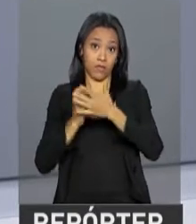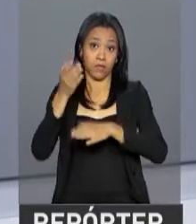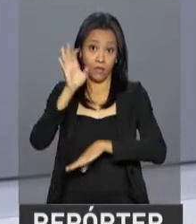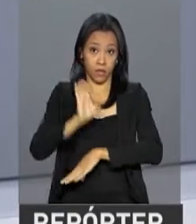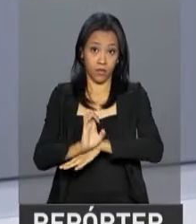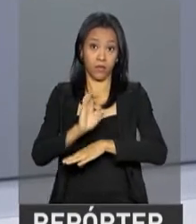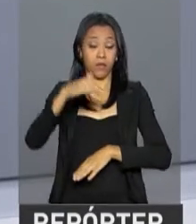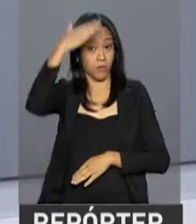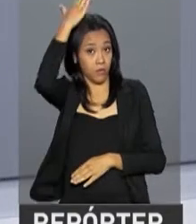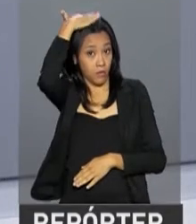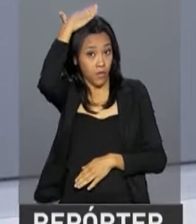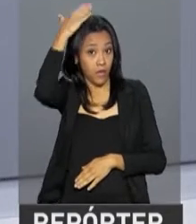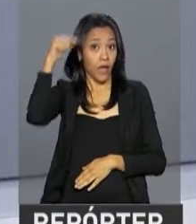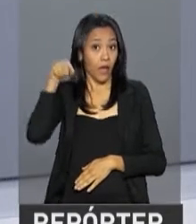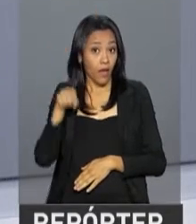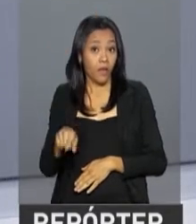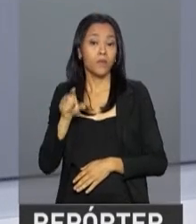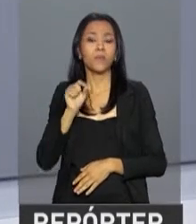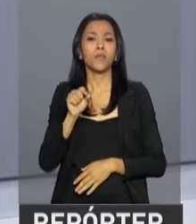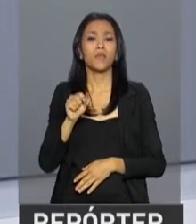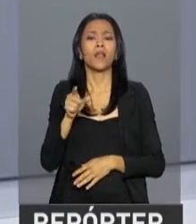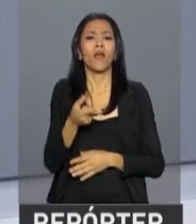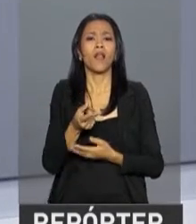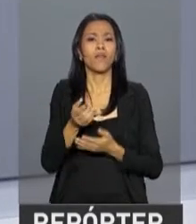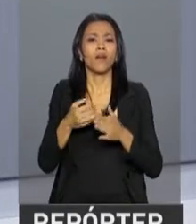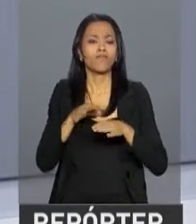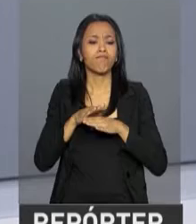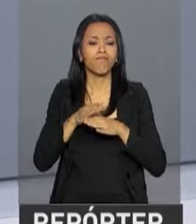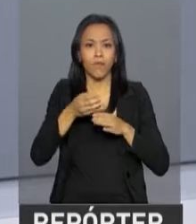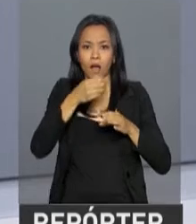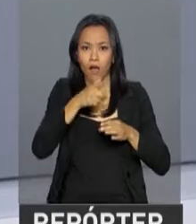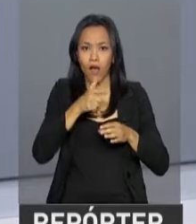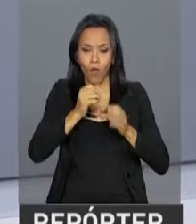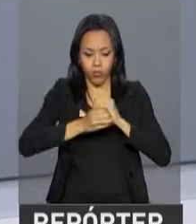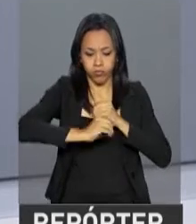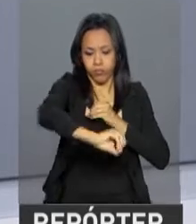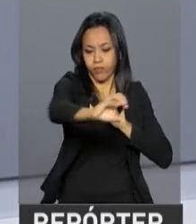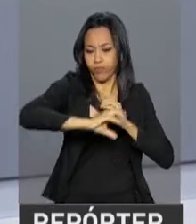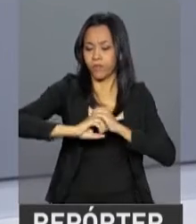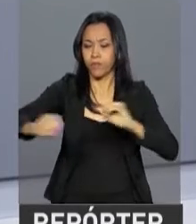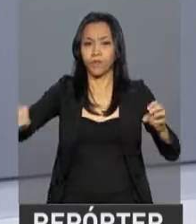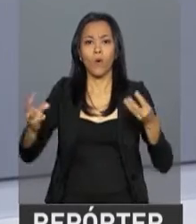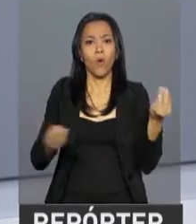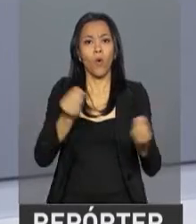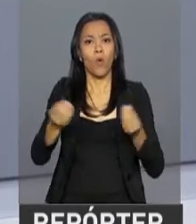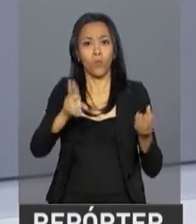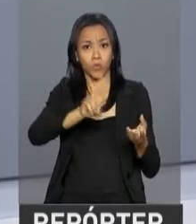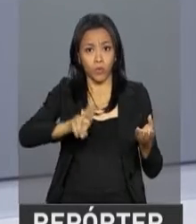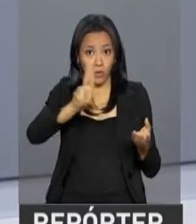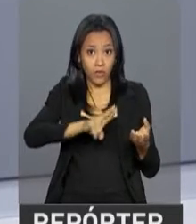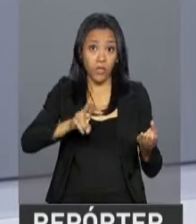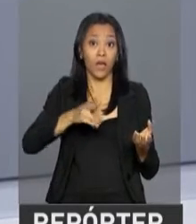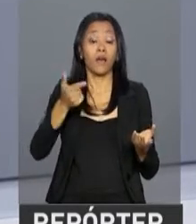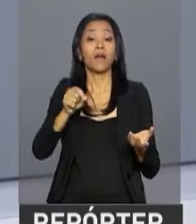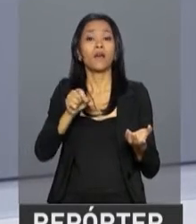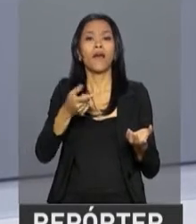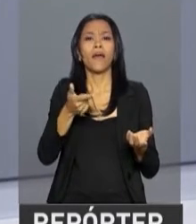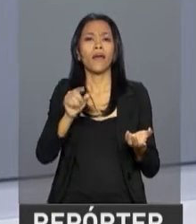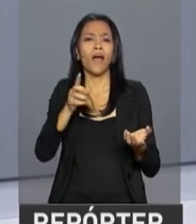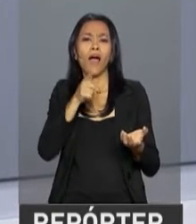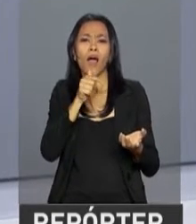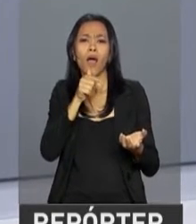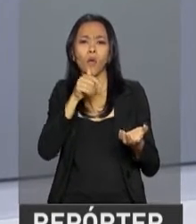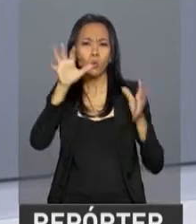financia empreendimentos relacionados ao abastecimento de água e esgoto sanitário manejo de resíduos sólidos e de águas de